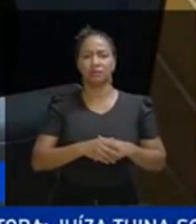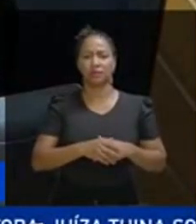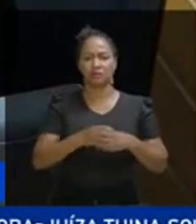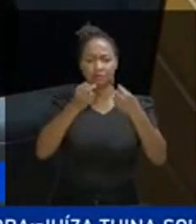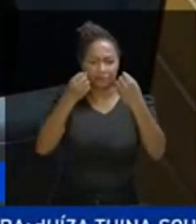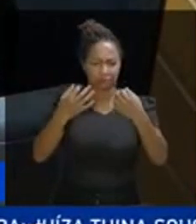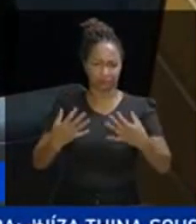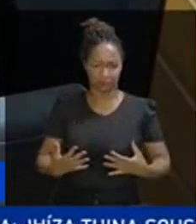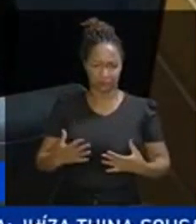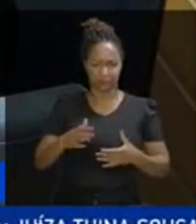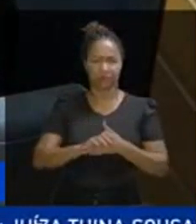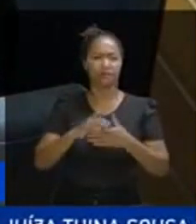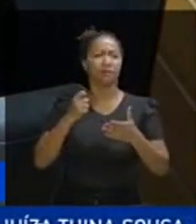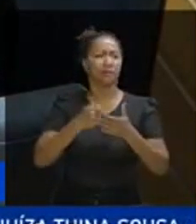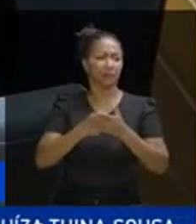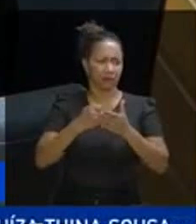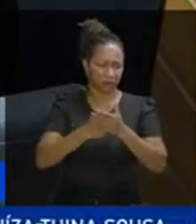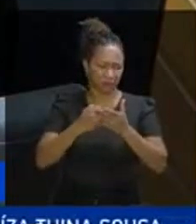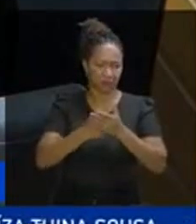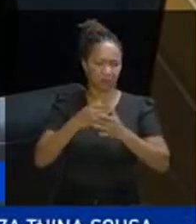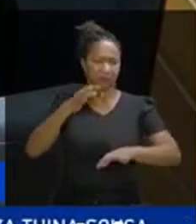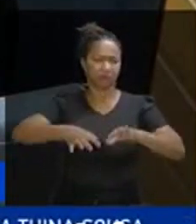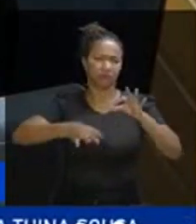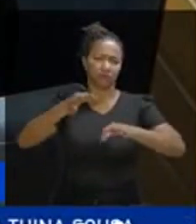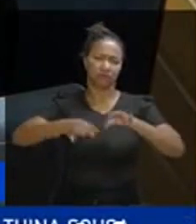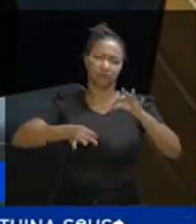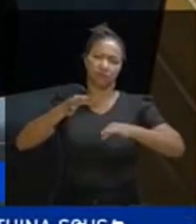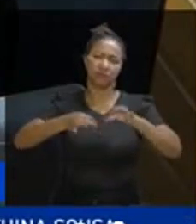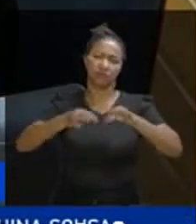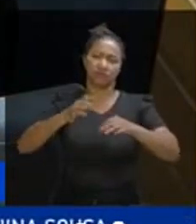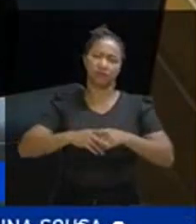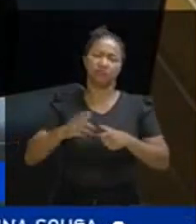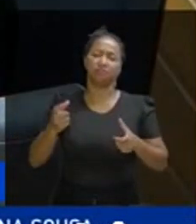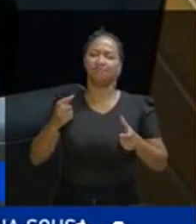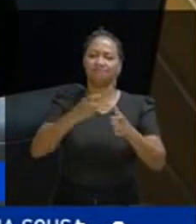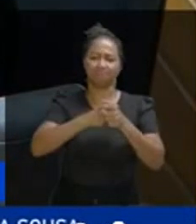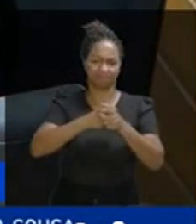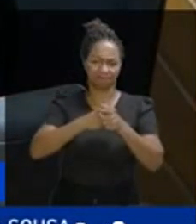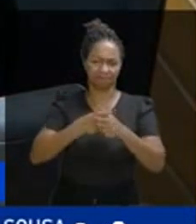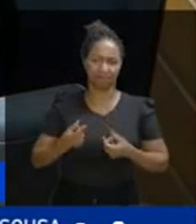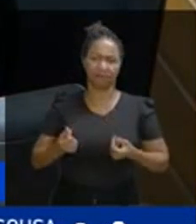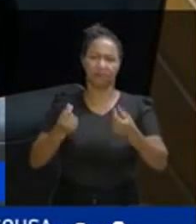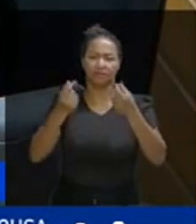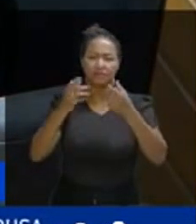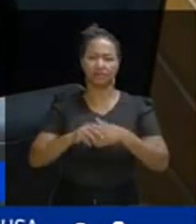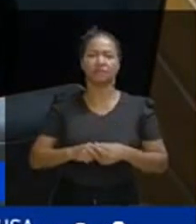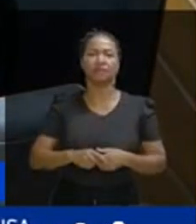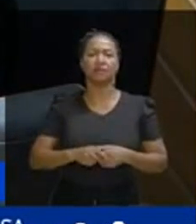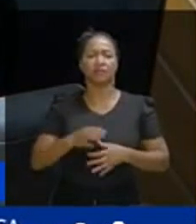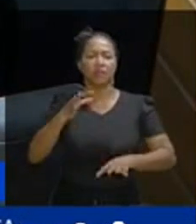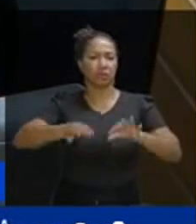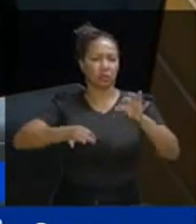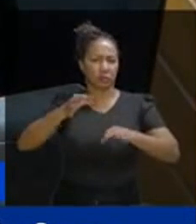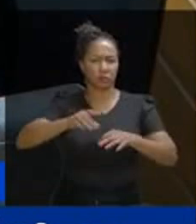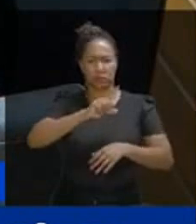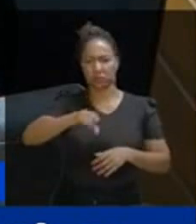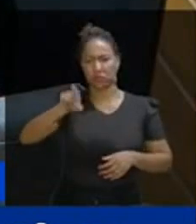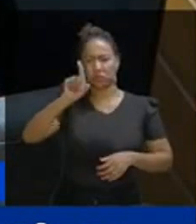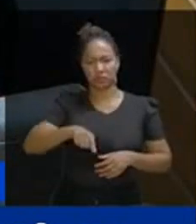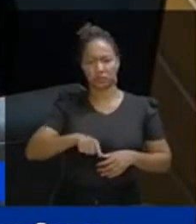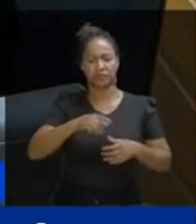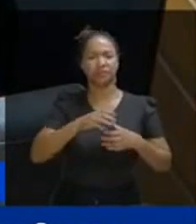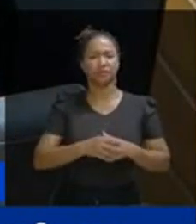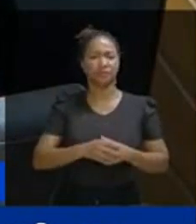que dispõe sobre a cobrança judicial da dívida ativa da Fazenda Pública, expressa que, abro aspas, o juiz suspenderá o curso